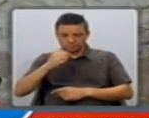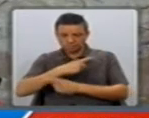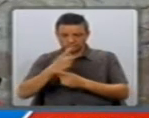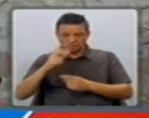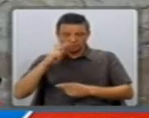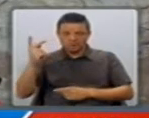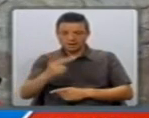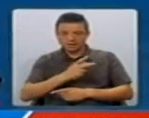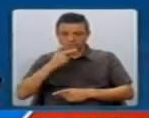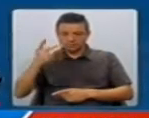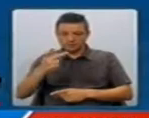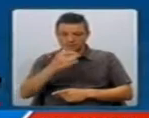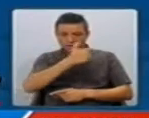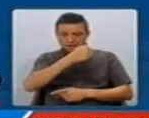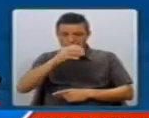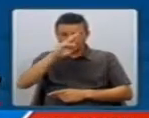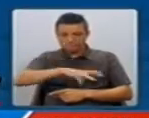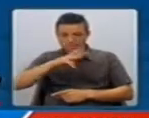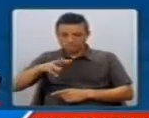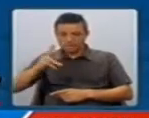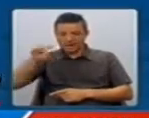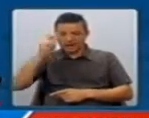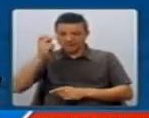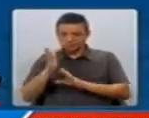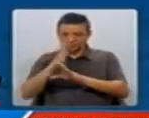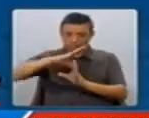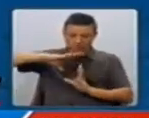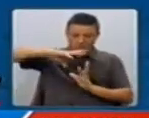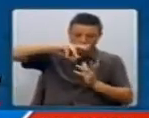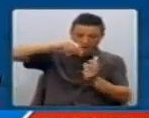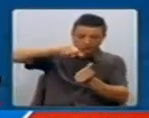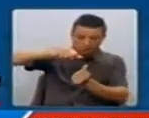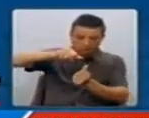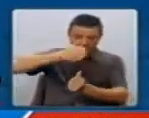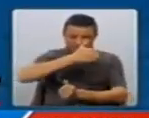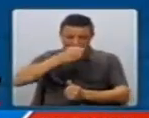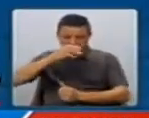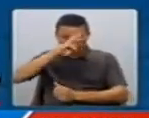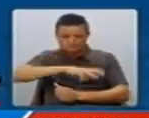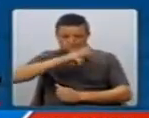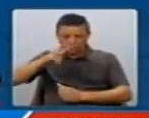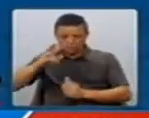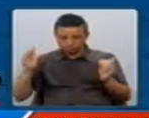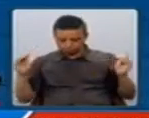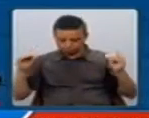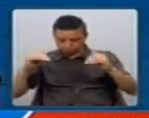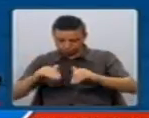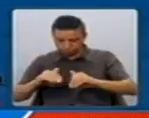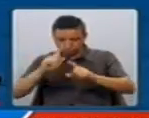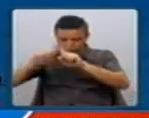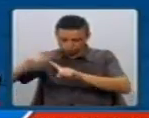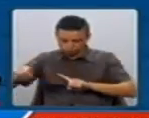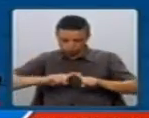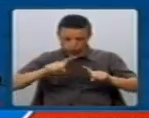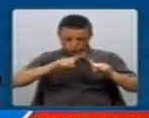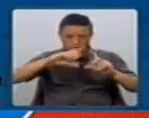vida há cerca de 500 milhões de anos no nosso planeta. Há cerca de 500 milhões de anos tivemos uma grande queda, digamos assim, na biodiversidade do planeta